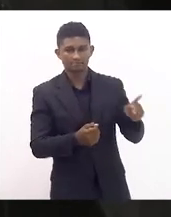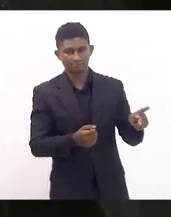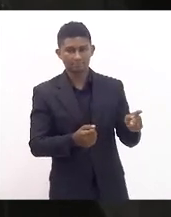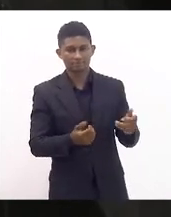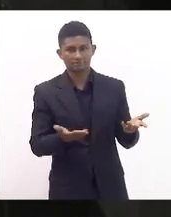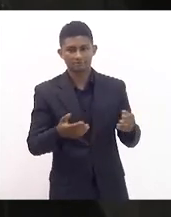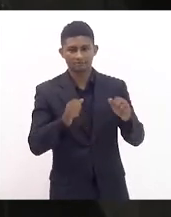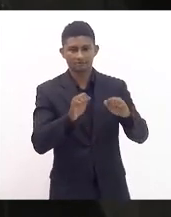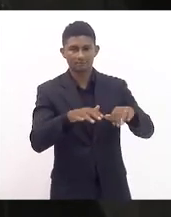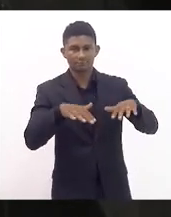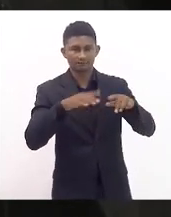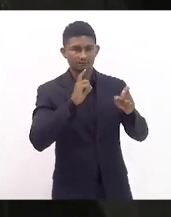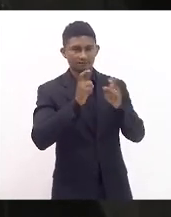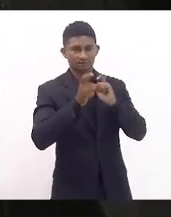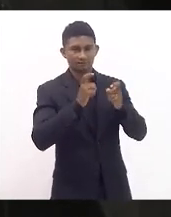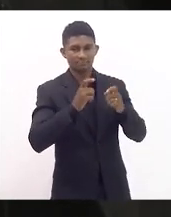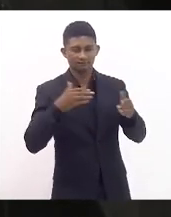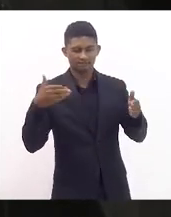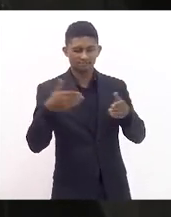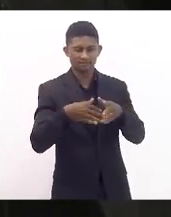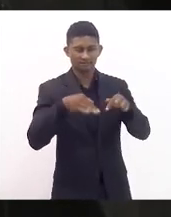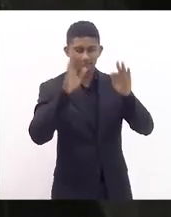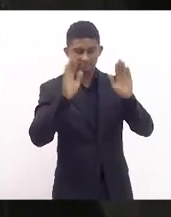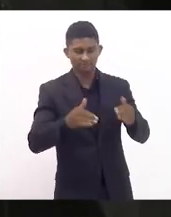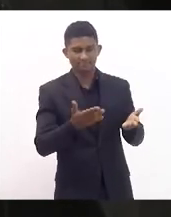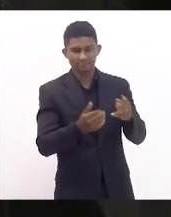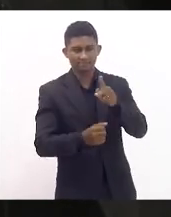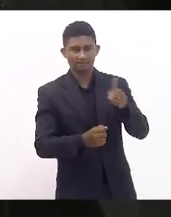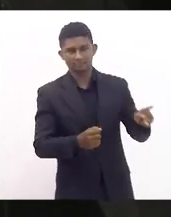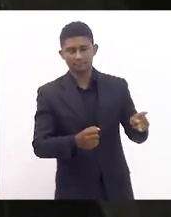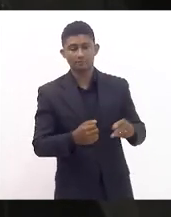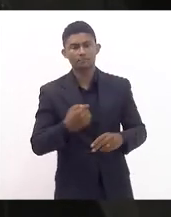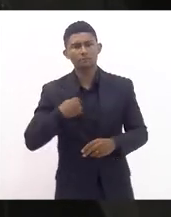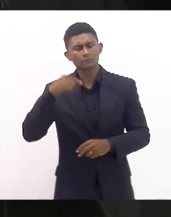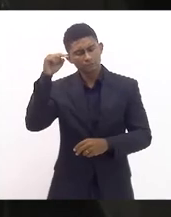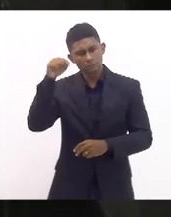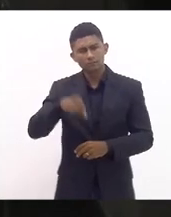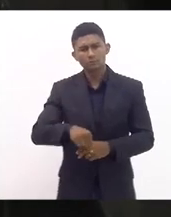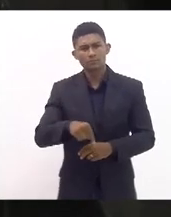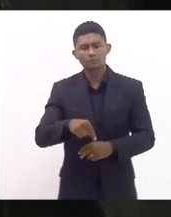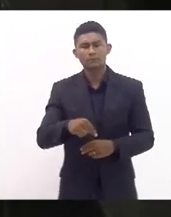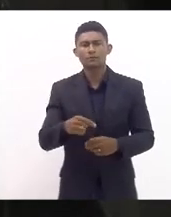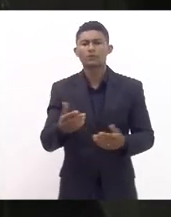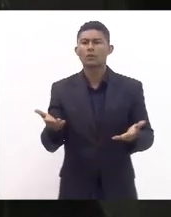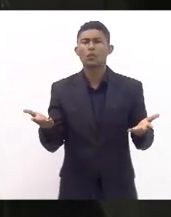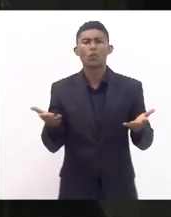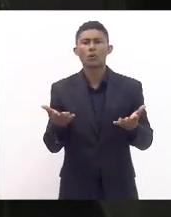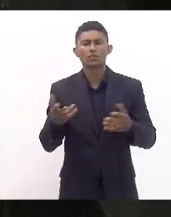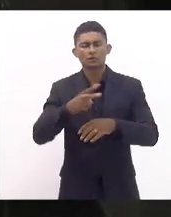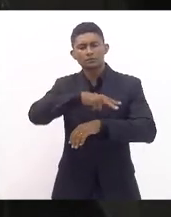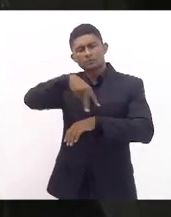expediente final. Não poderia deixar de me manifestar na tarde de hoje,